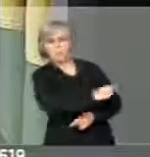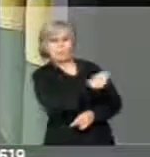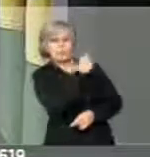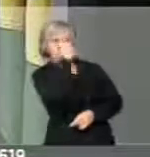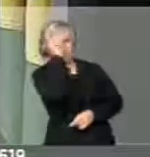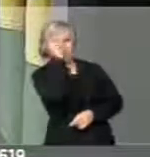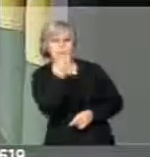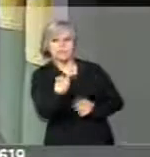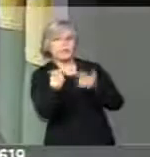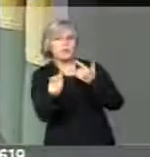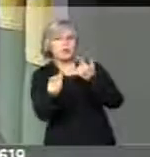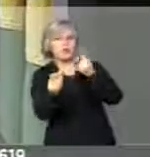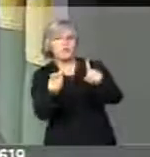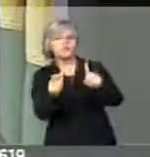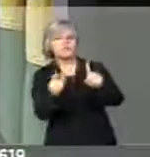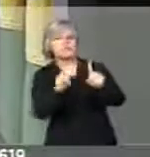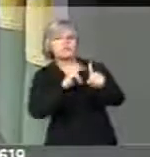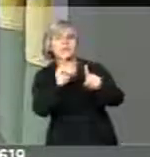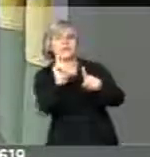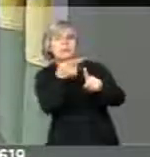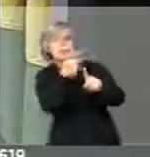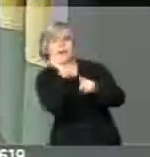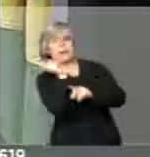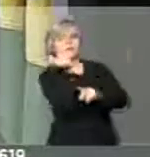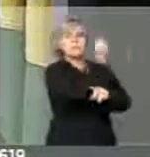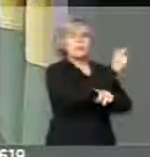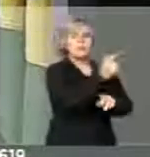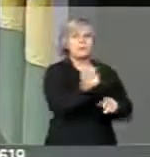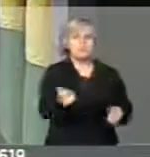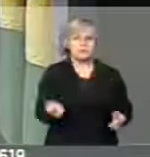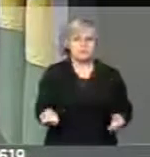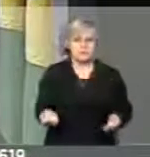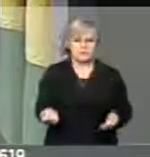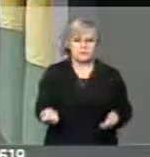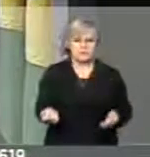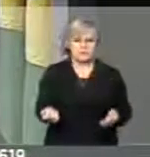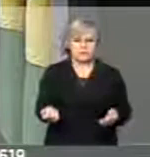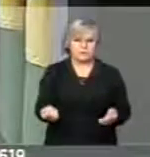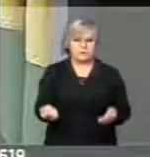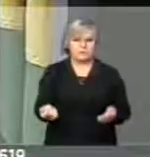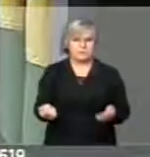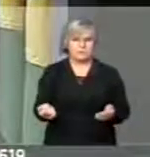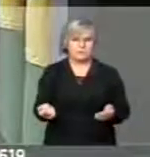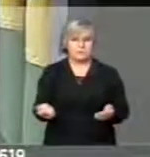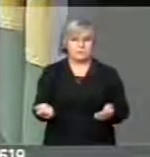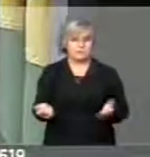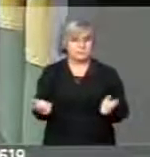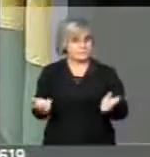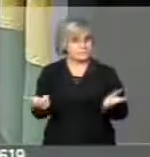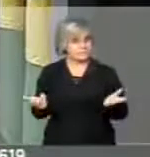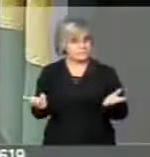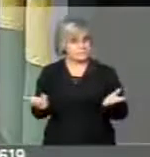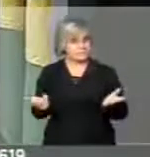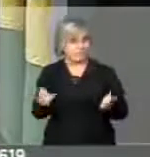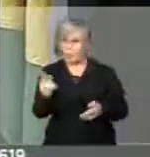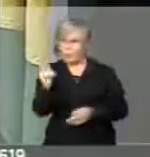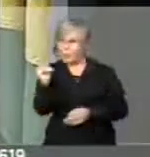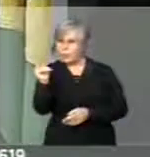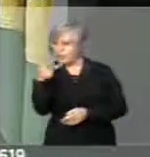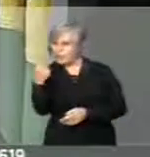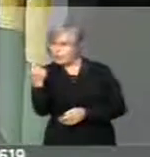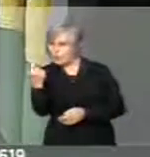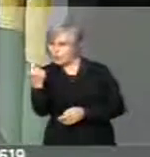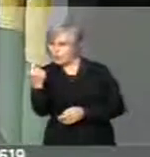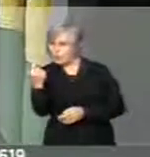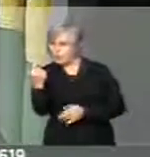alguém que homenageou um terrorista ou um torturador. Um erro não justifica o